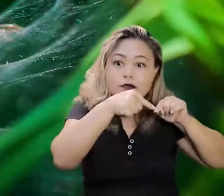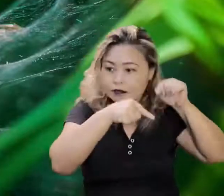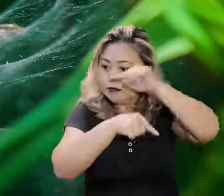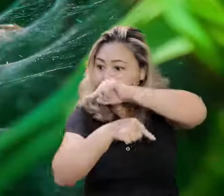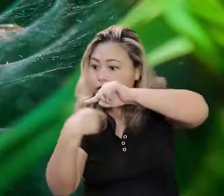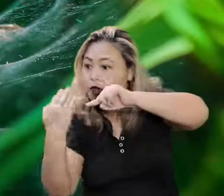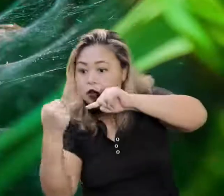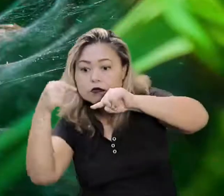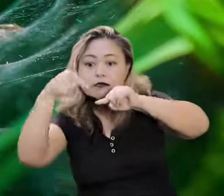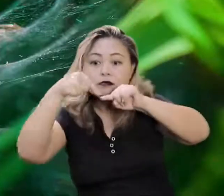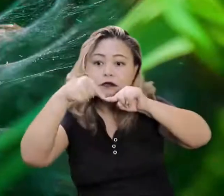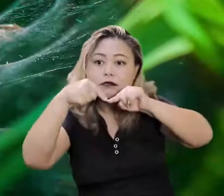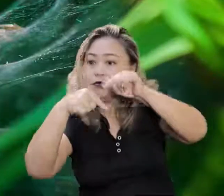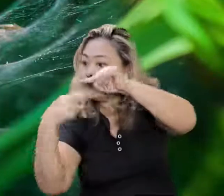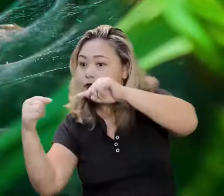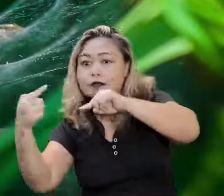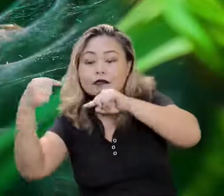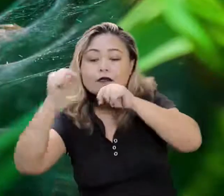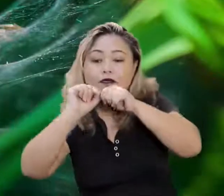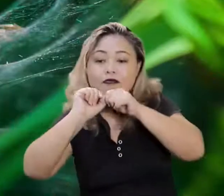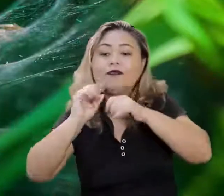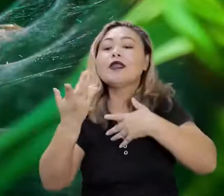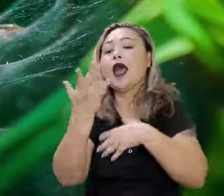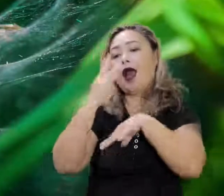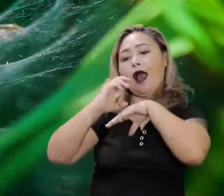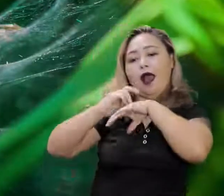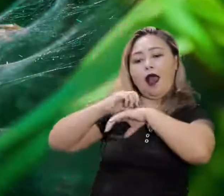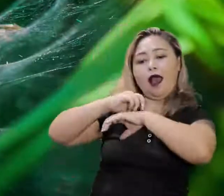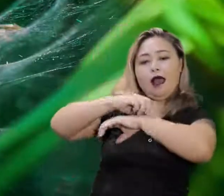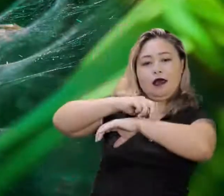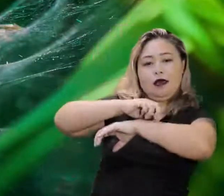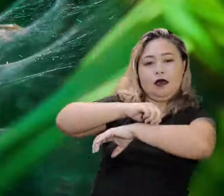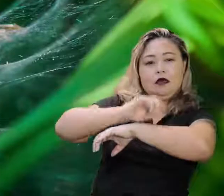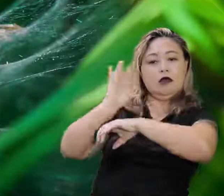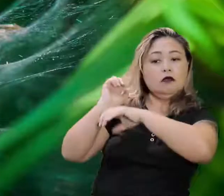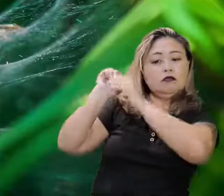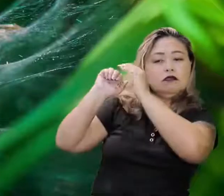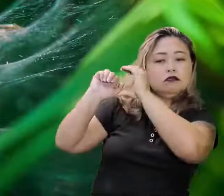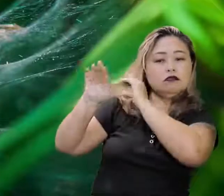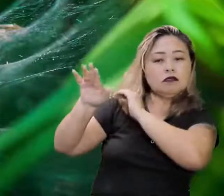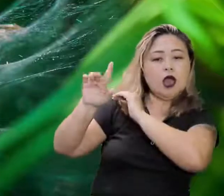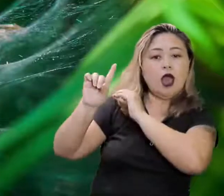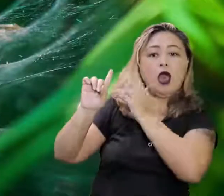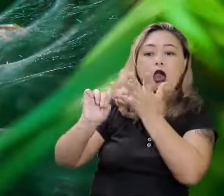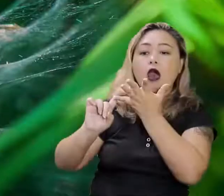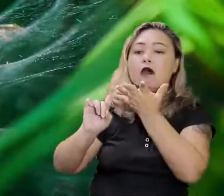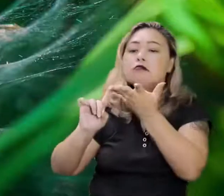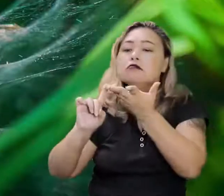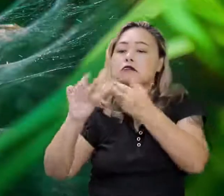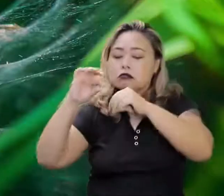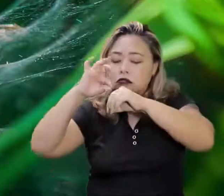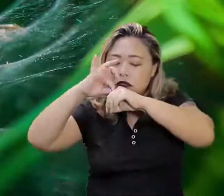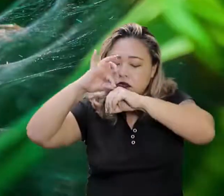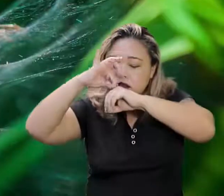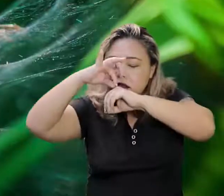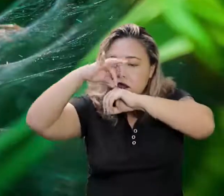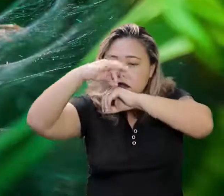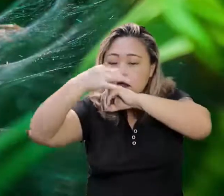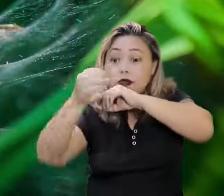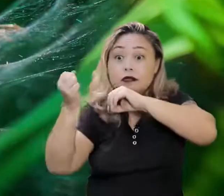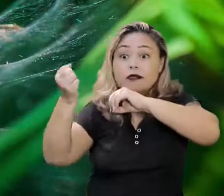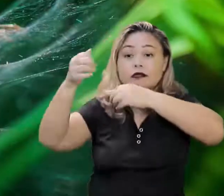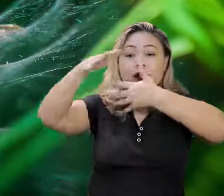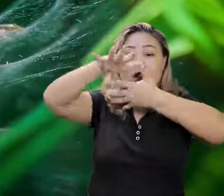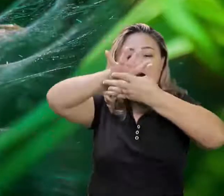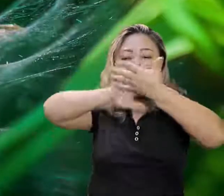a aranha, que vai se alimentar, ela já deixou uma reserva ali e vários outros insetos, vários outros bichinhos vão